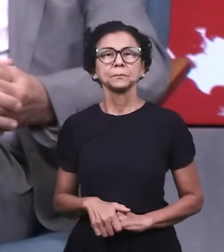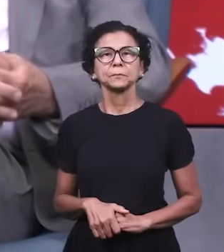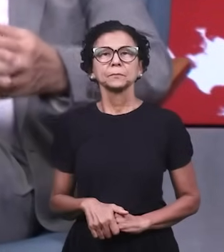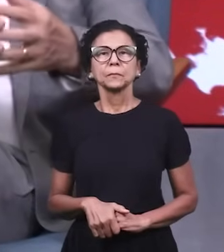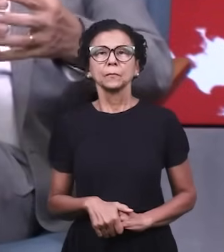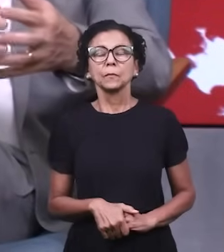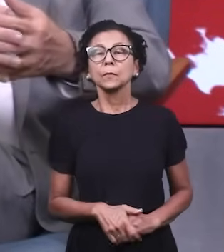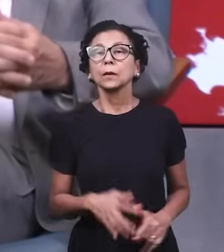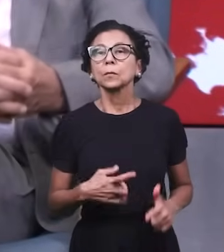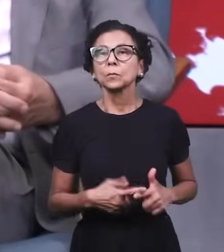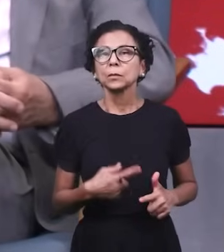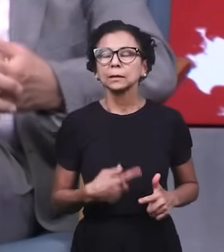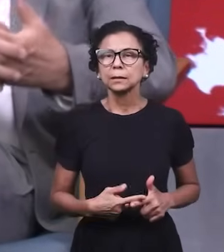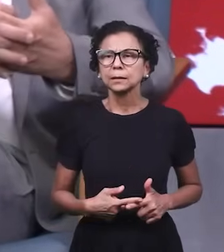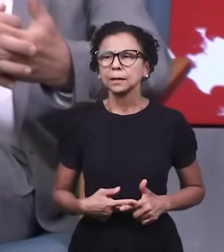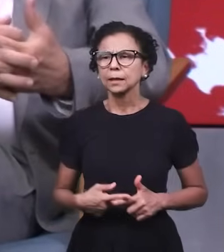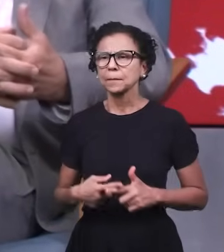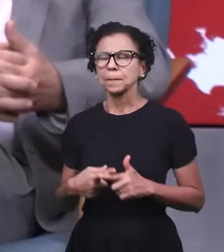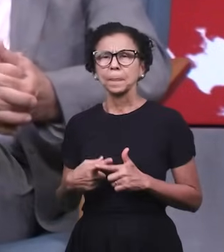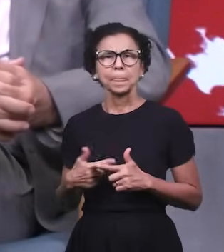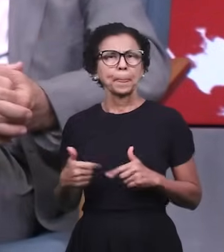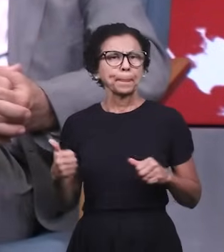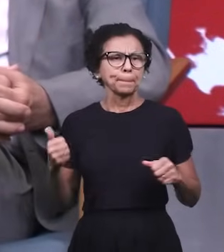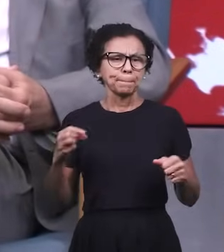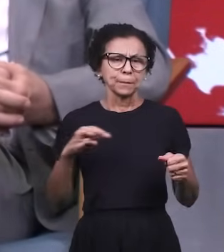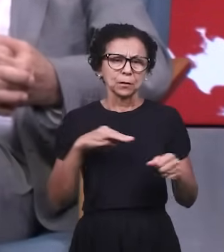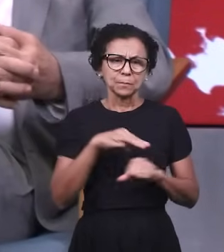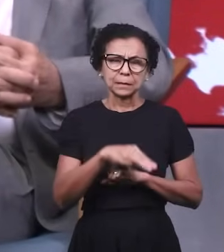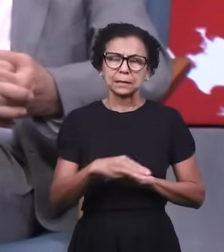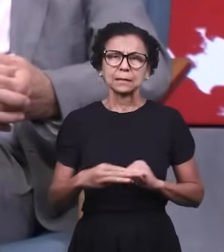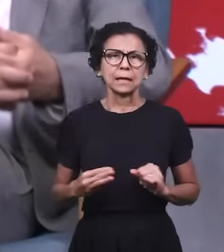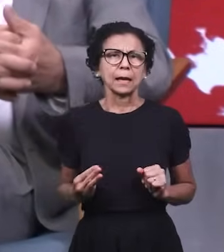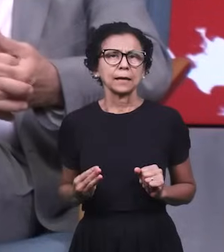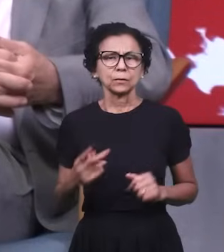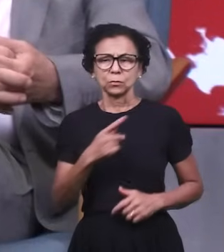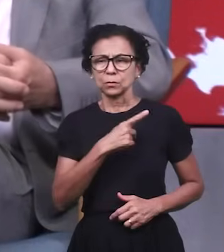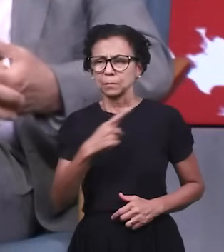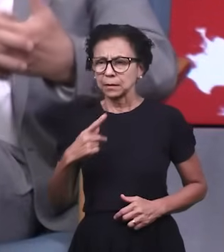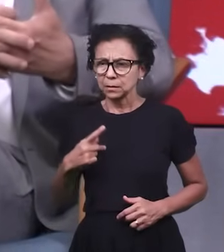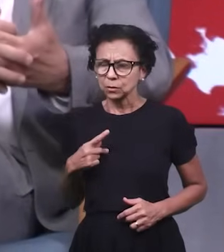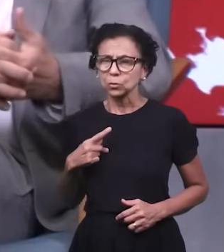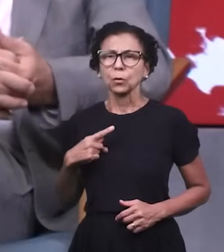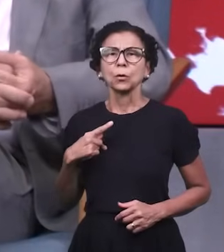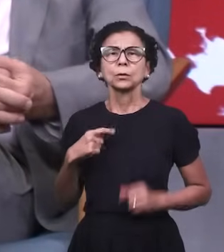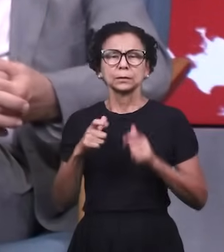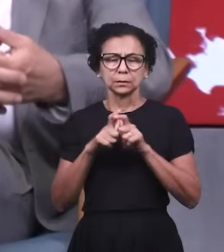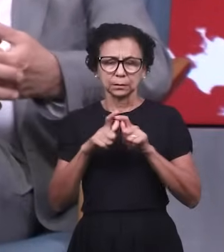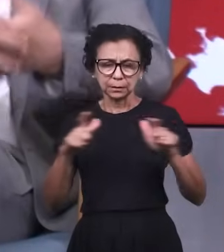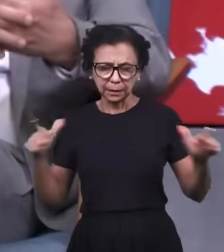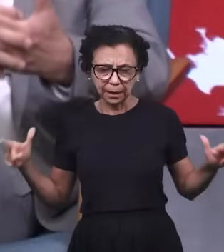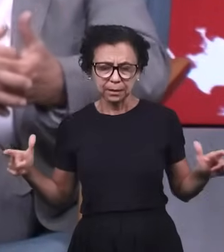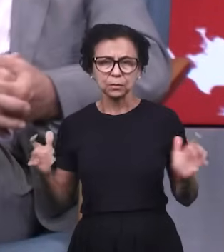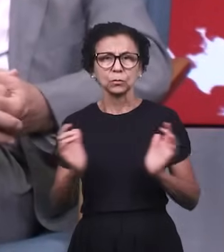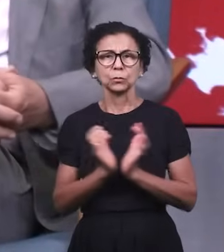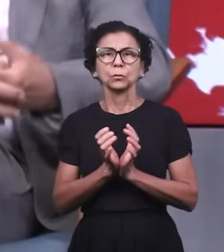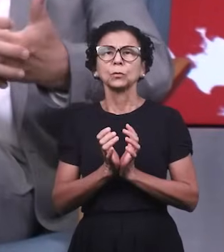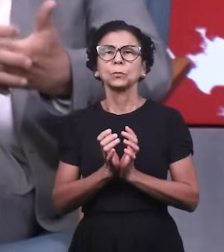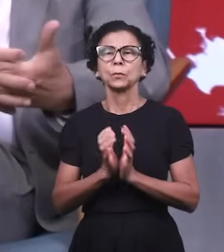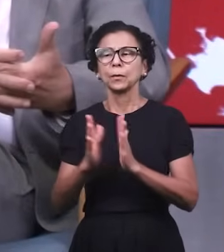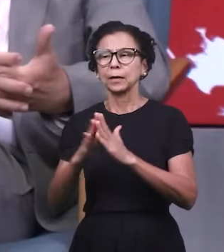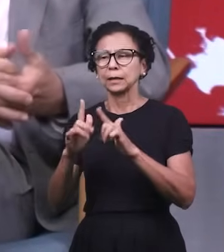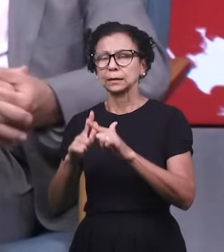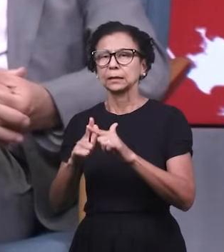né? A igreja cresce, os ministérios crescem. E qual o que sobra disso? Qual o resultado disso tudo?